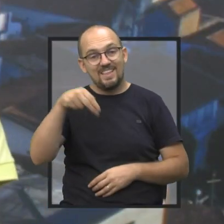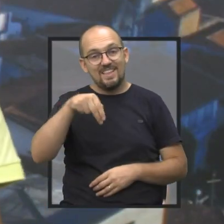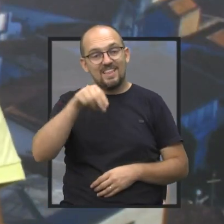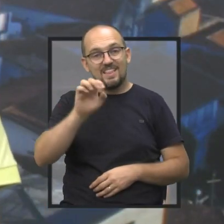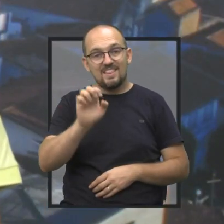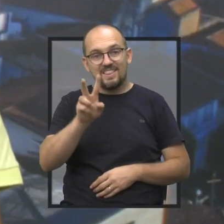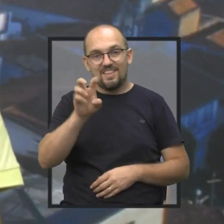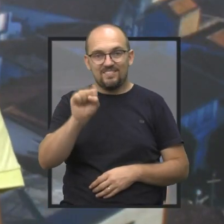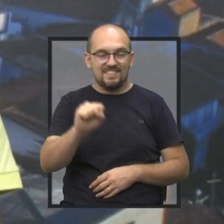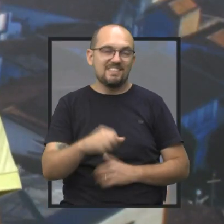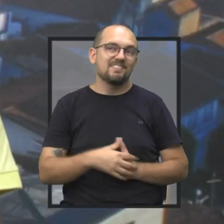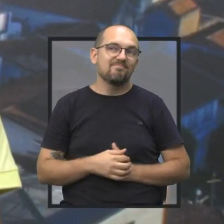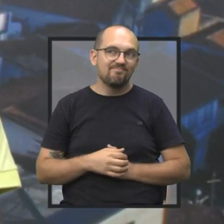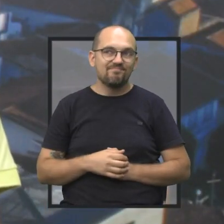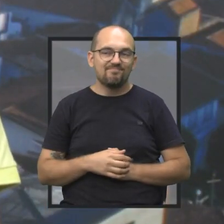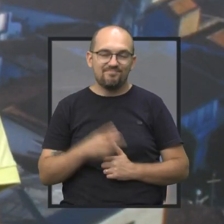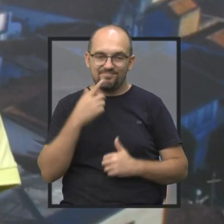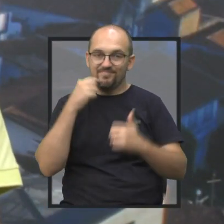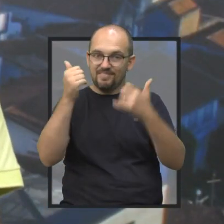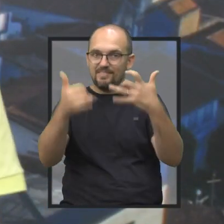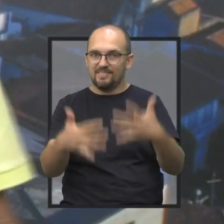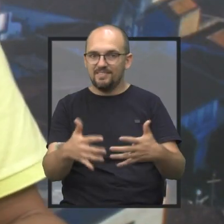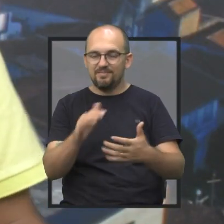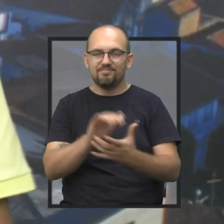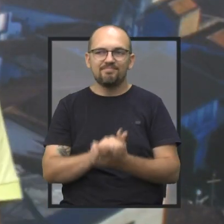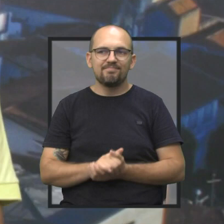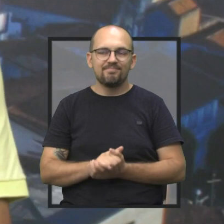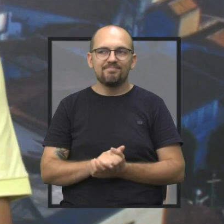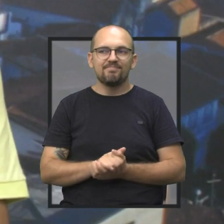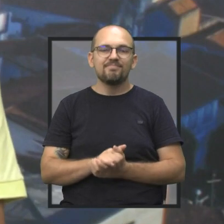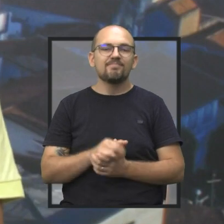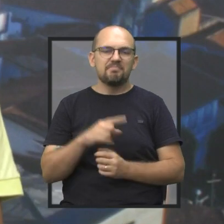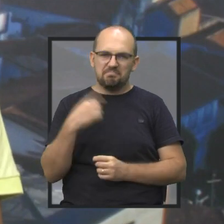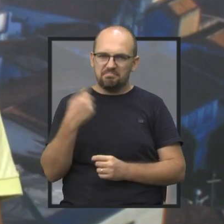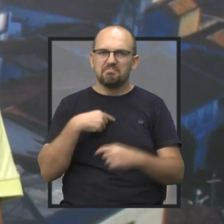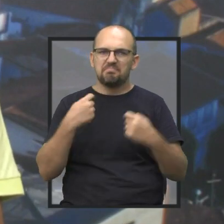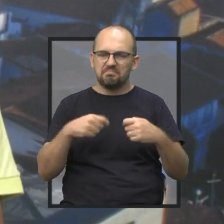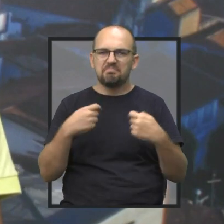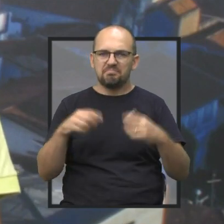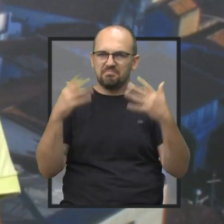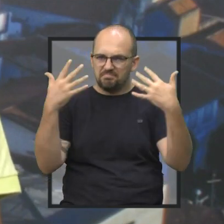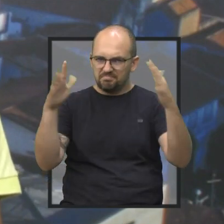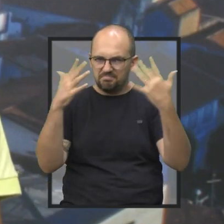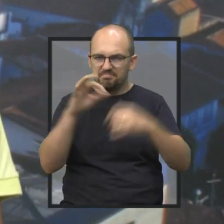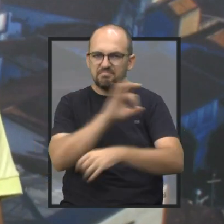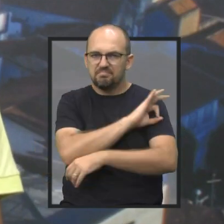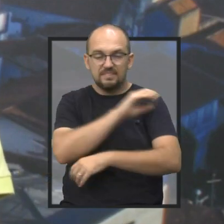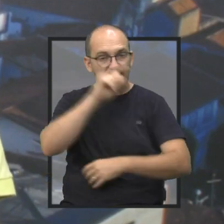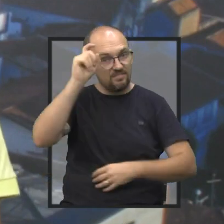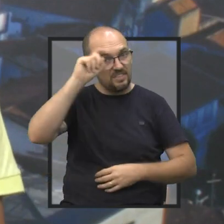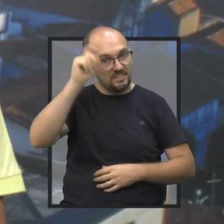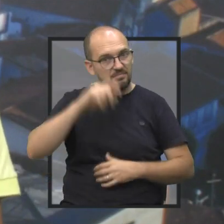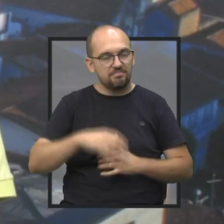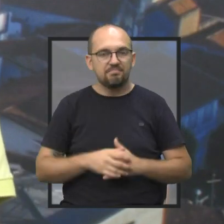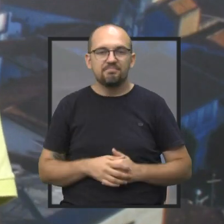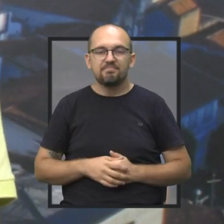né, vamos comentar. A gente tem que aqui parabenizar o prefeito Ivan, que